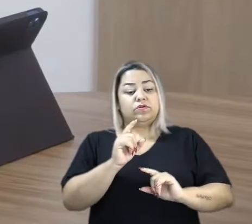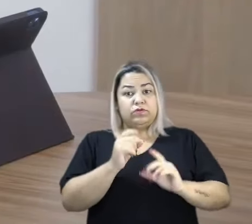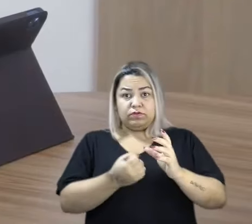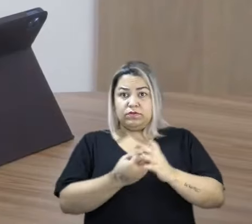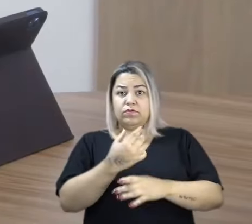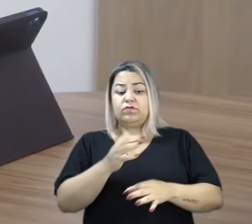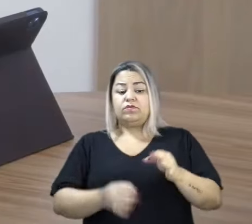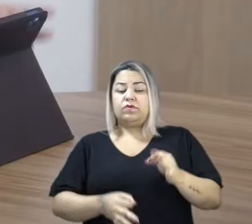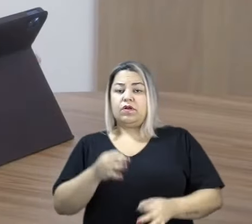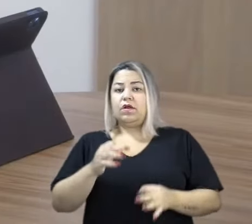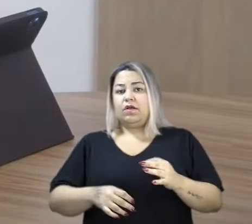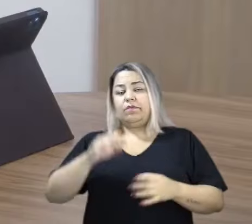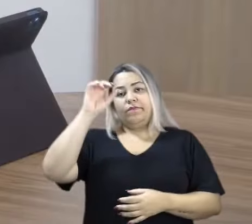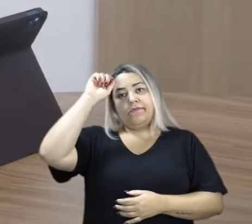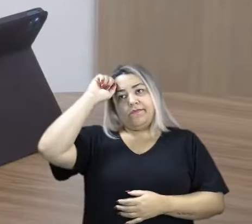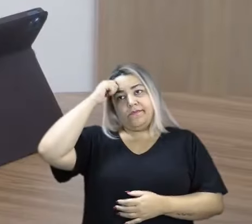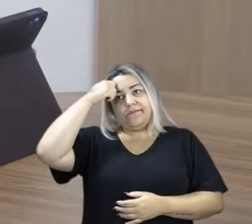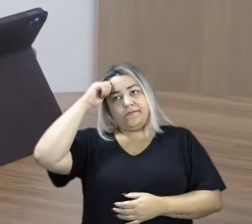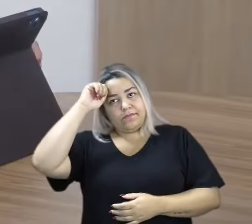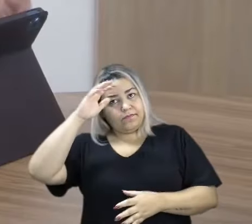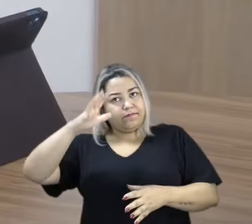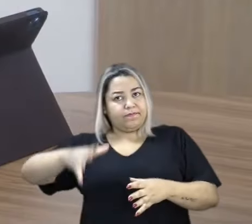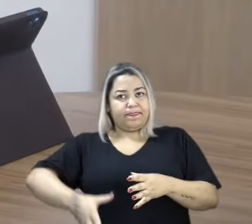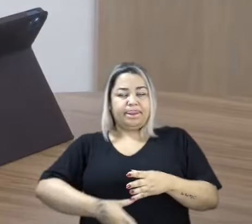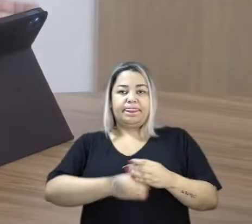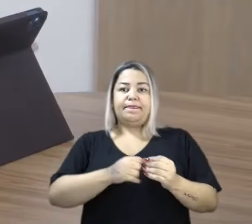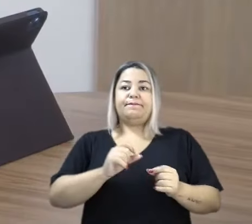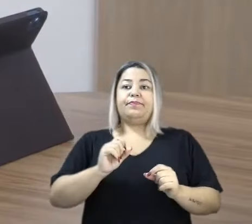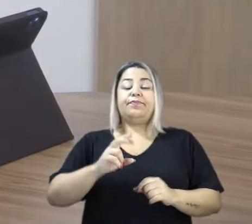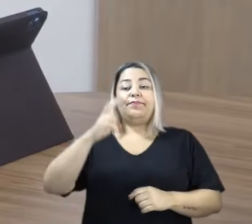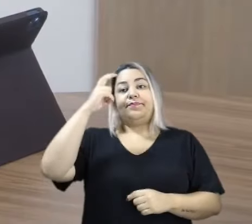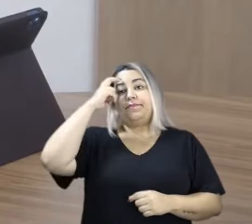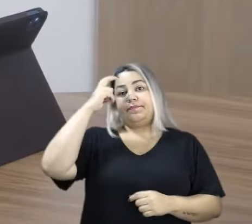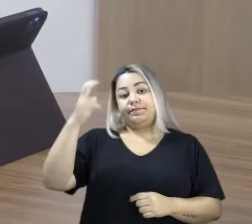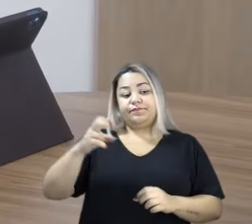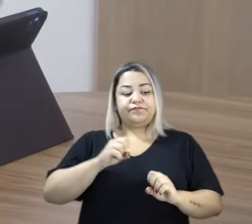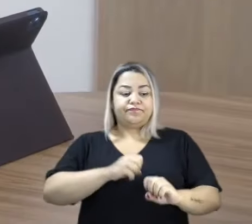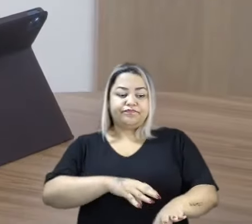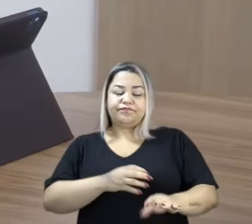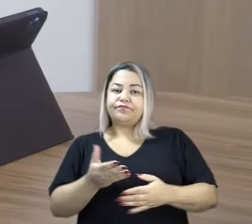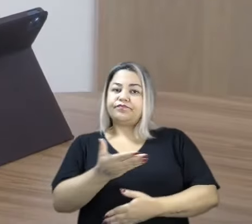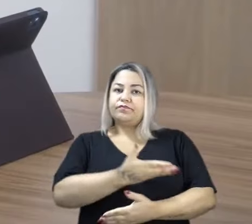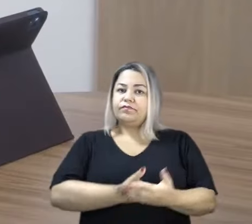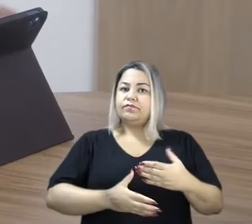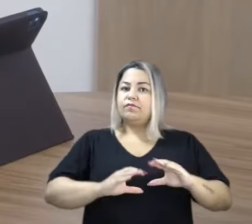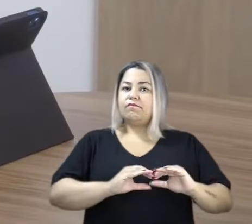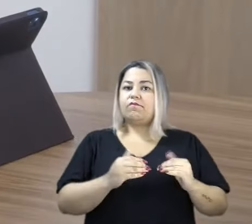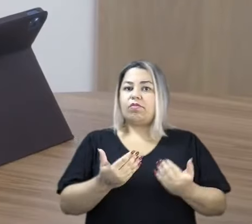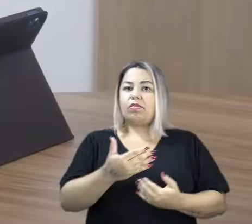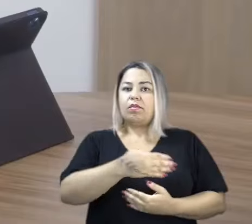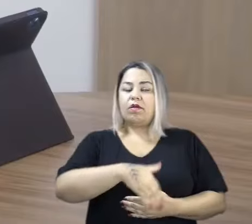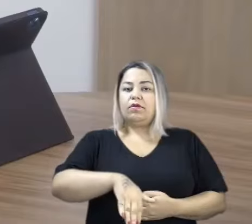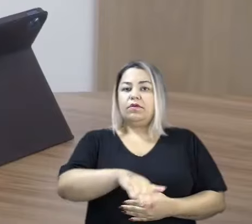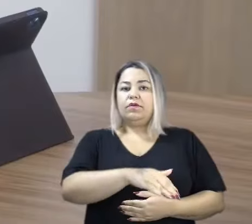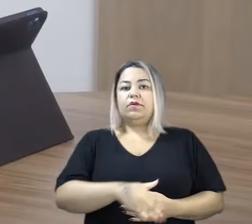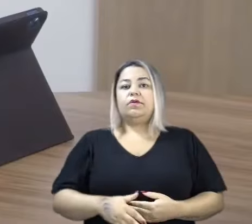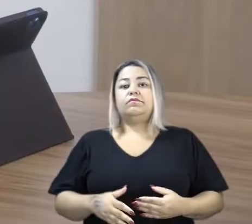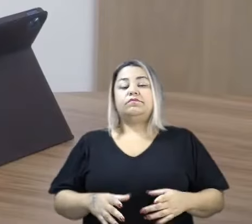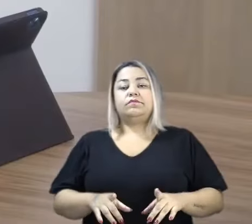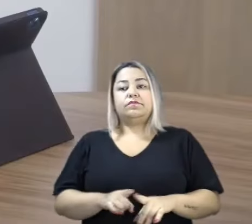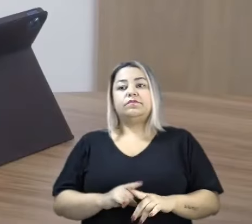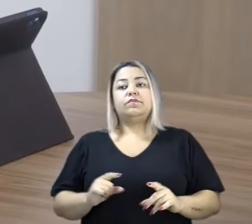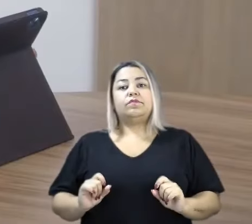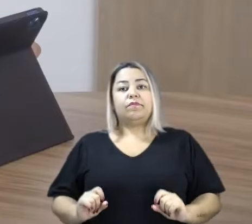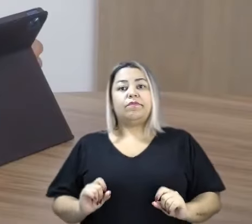justiça racial, inclusão produtiva, cultura e educação, convivência comunitária e os pactos federativos que